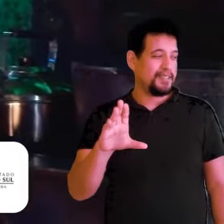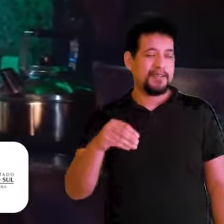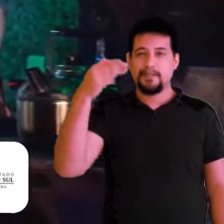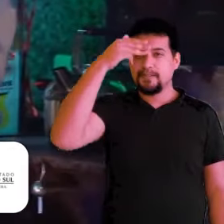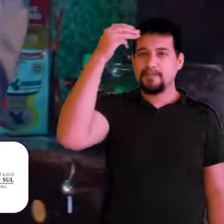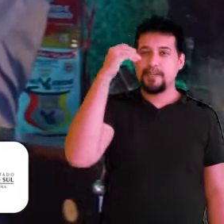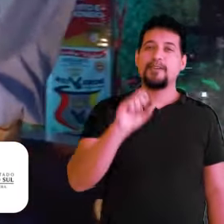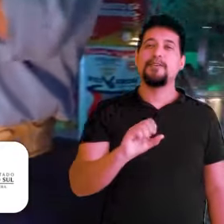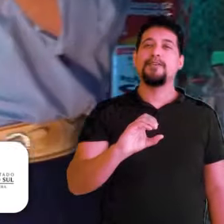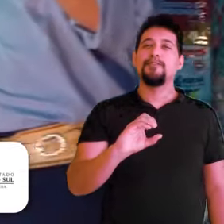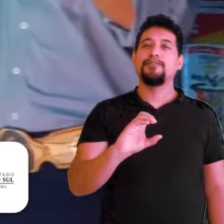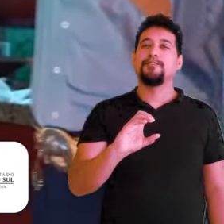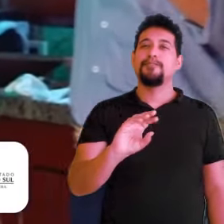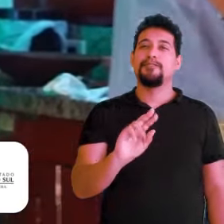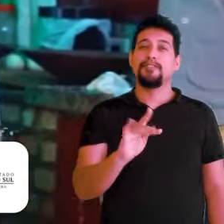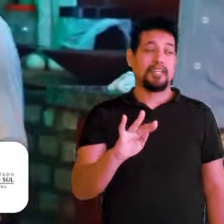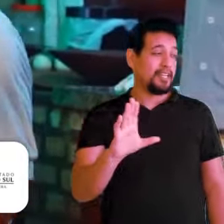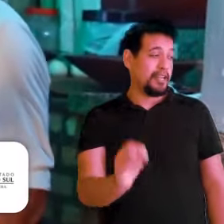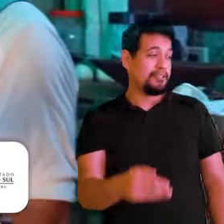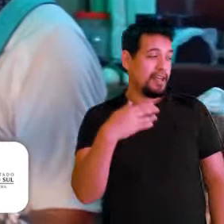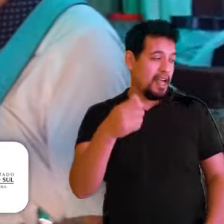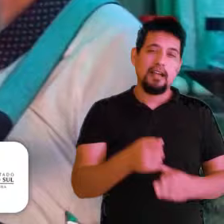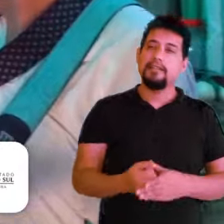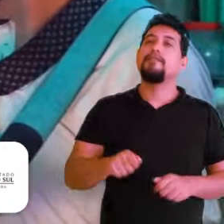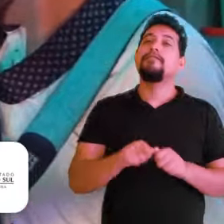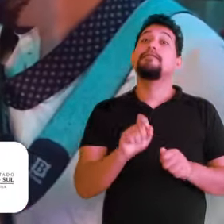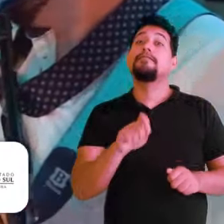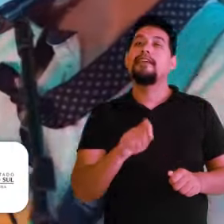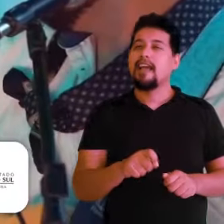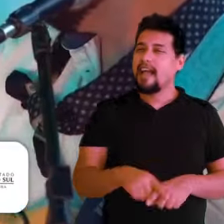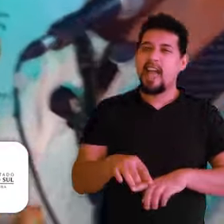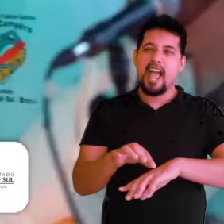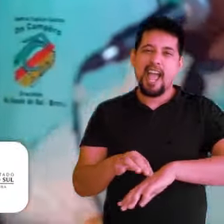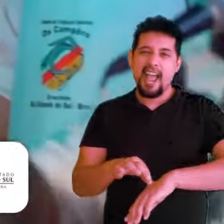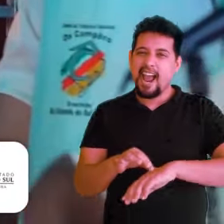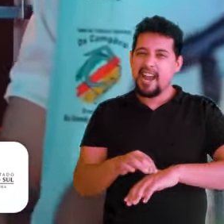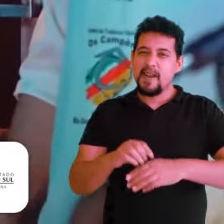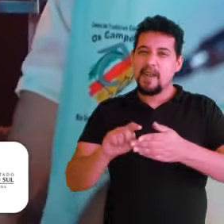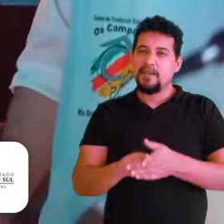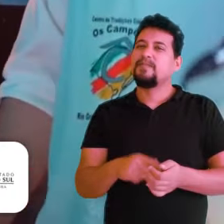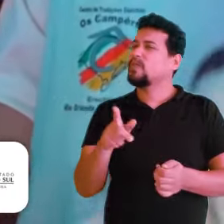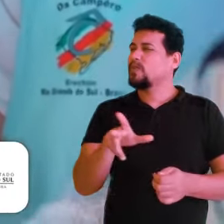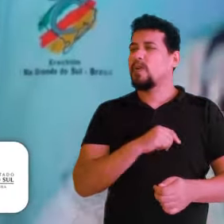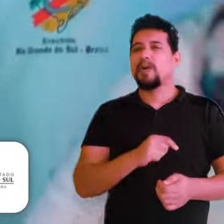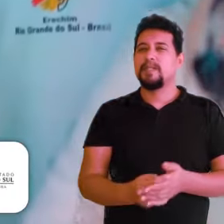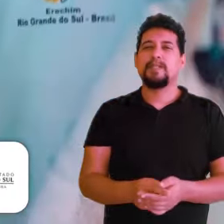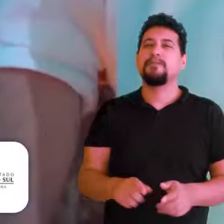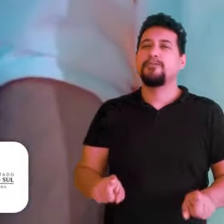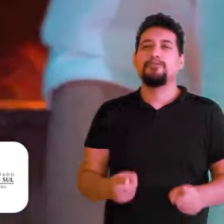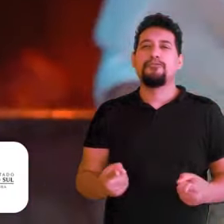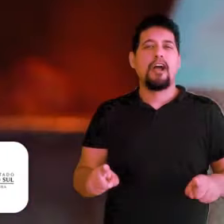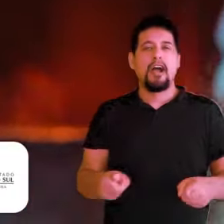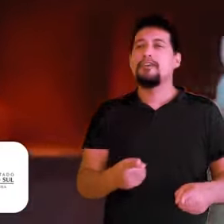Correia, sobrinho do Chiquito, tá lá no fundito, lá preparando aquela carne, espetando aquele